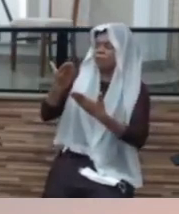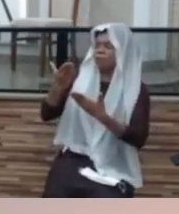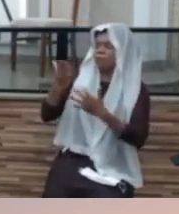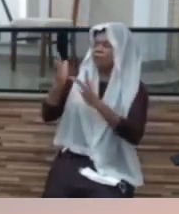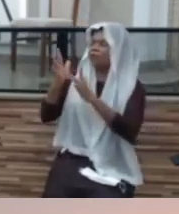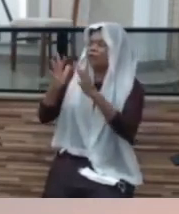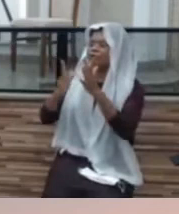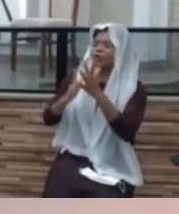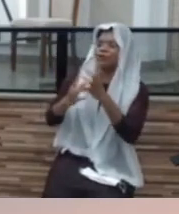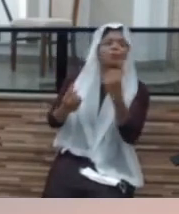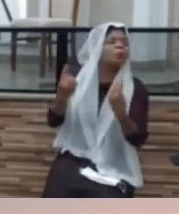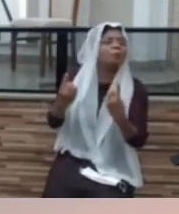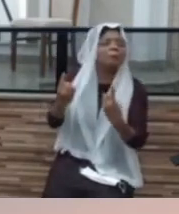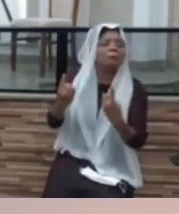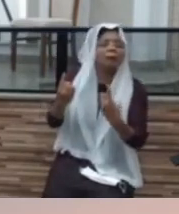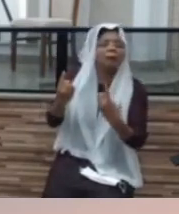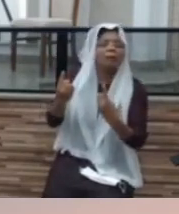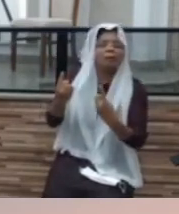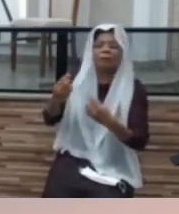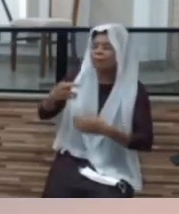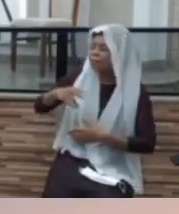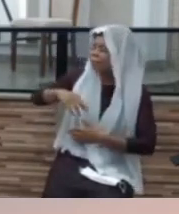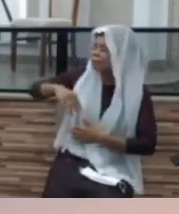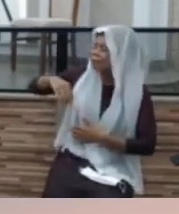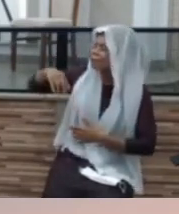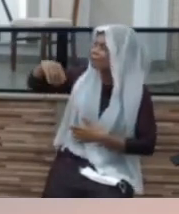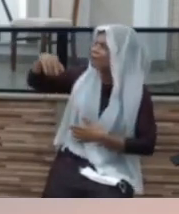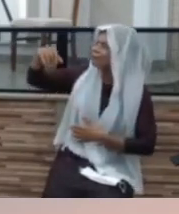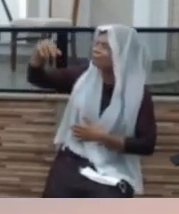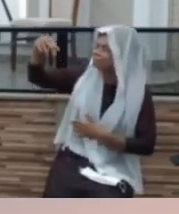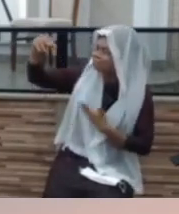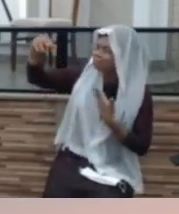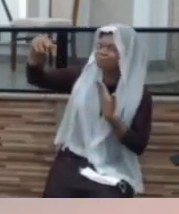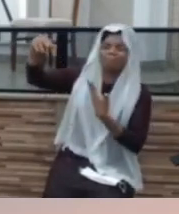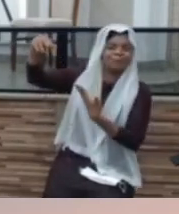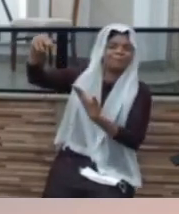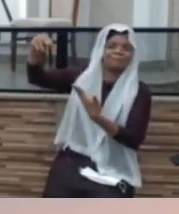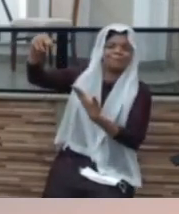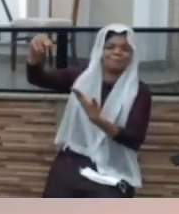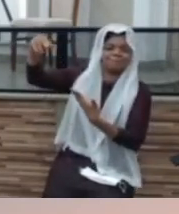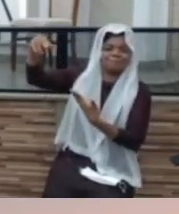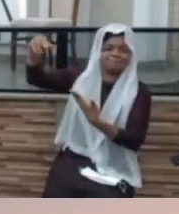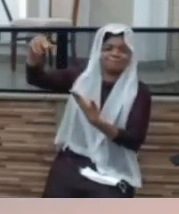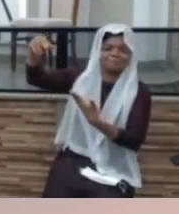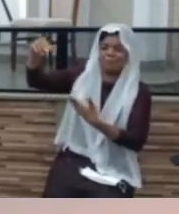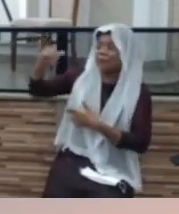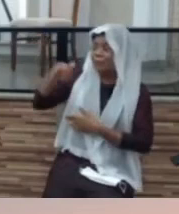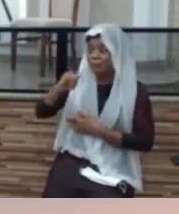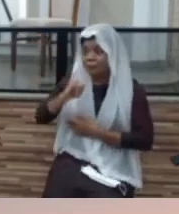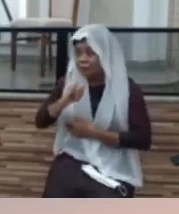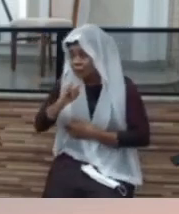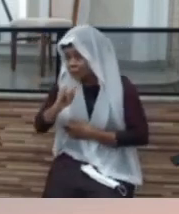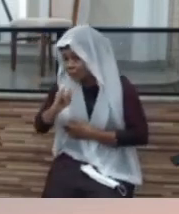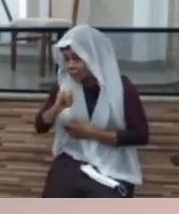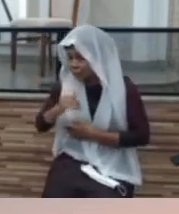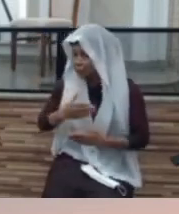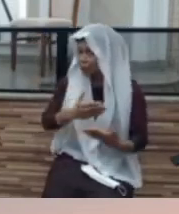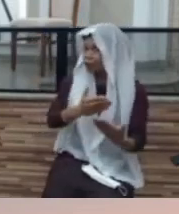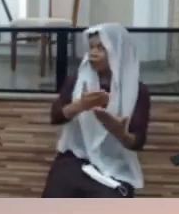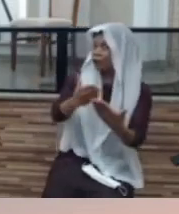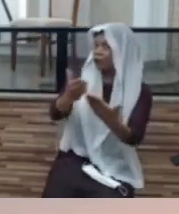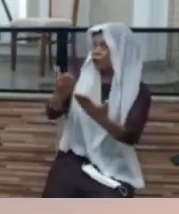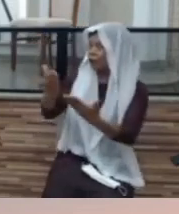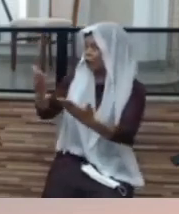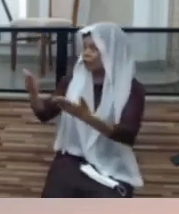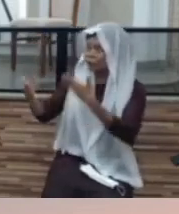ressuscitado. Glória ao nome do Senhor. E se você servir a Deus direitinho, com alegria, com, servir a Deus com força,